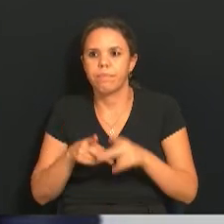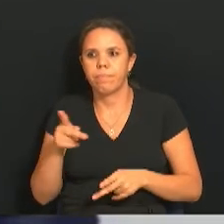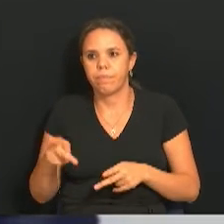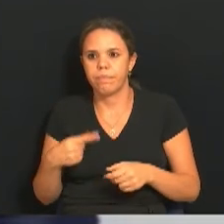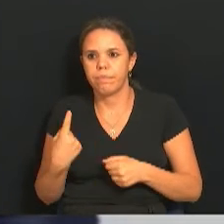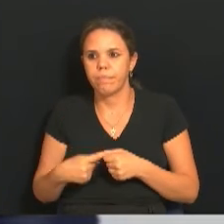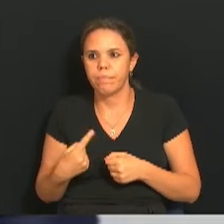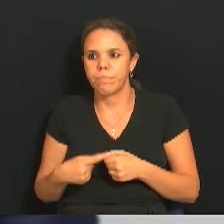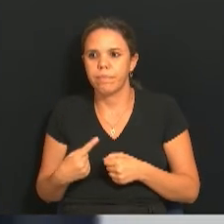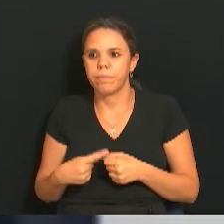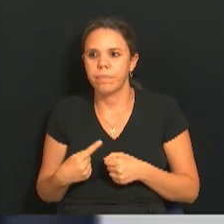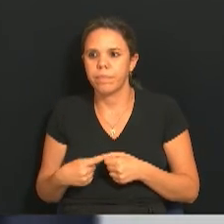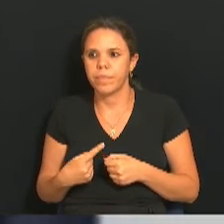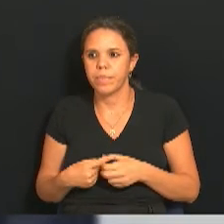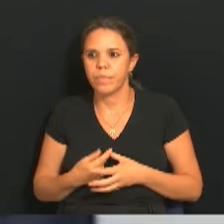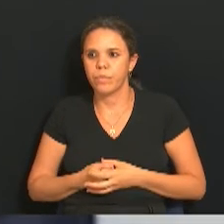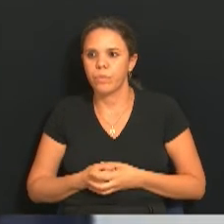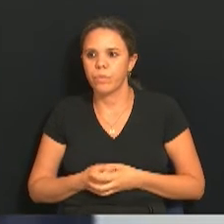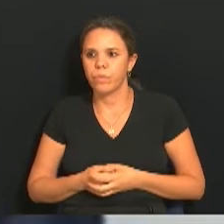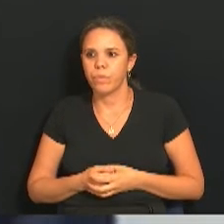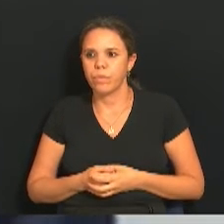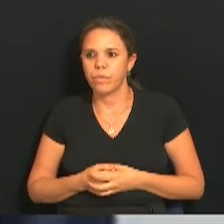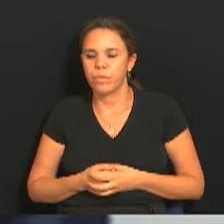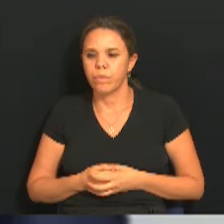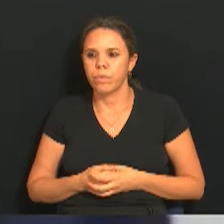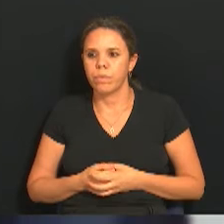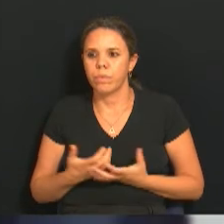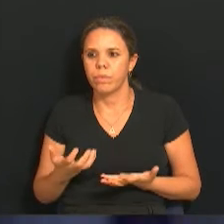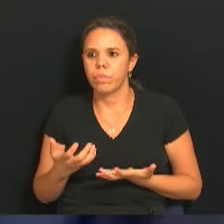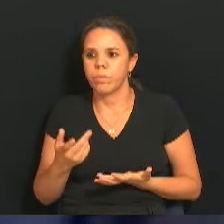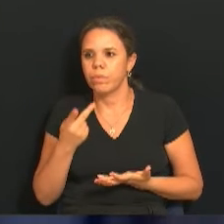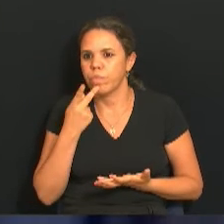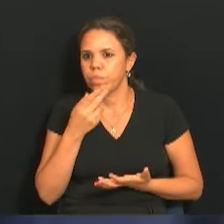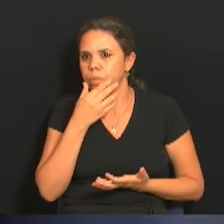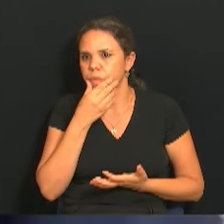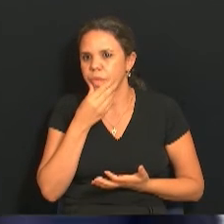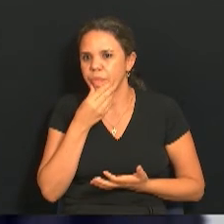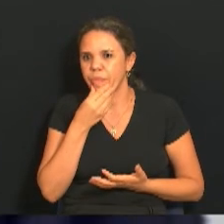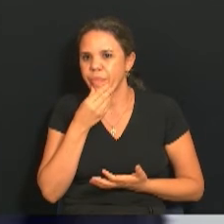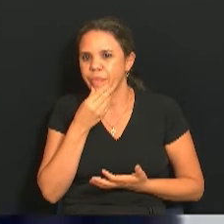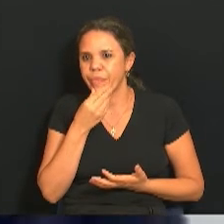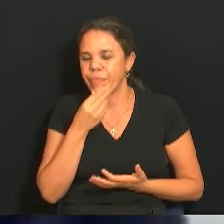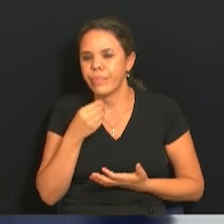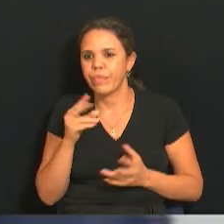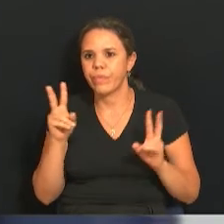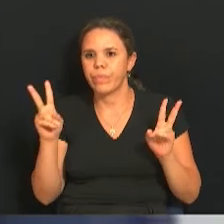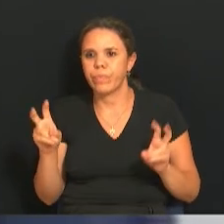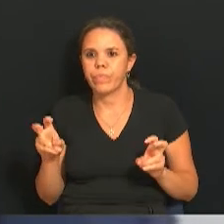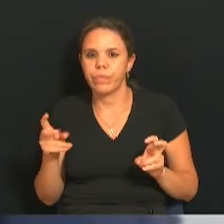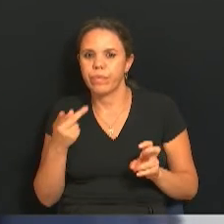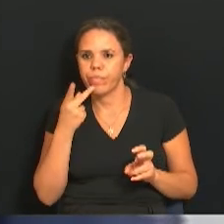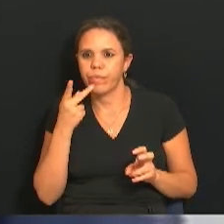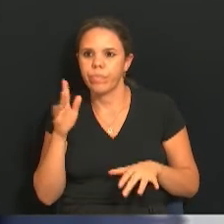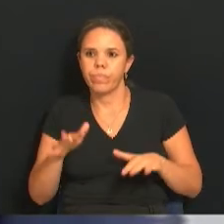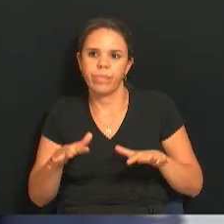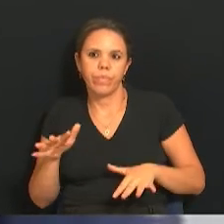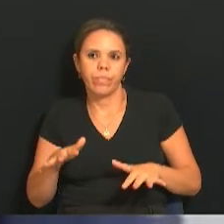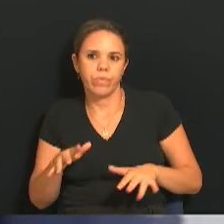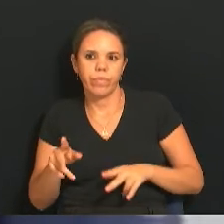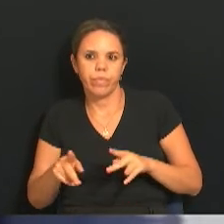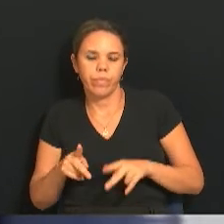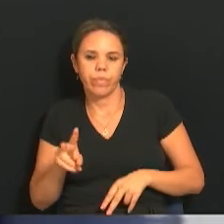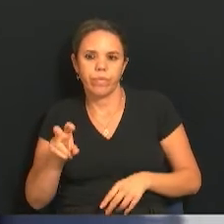município. E eu gostaria de falar o seguinte, né, até o capitão Daltoso falou aí sobre talvez alguém há 50